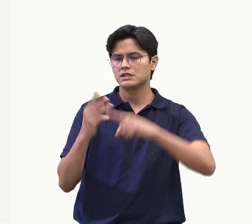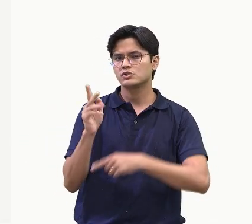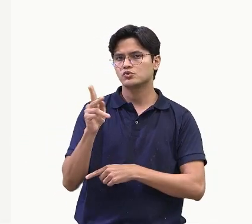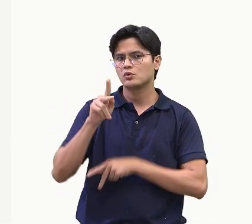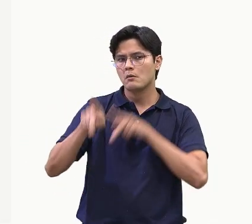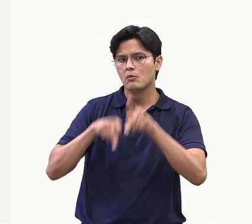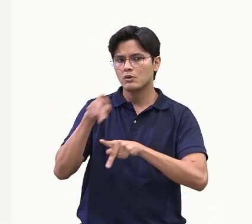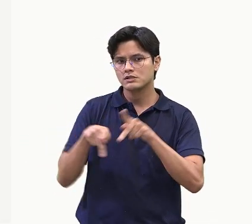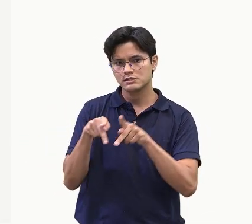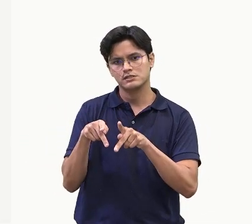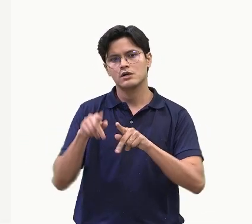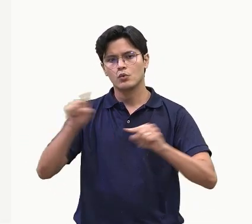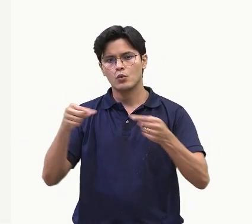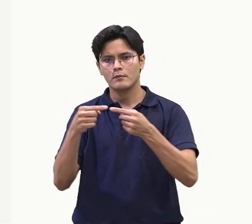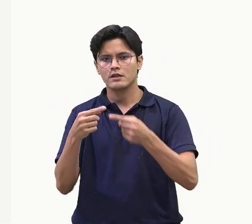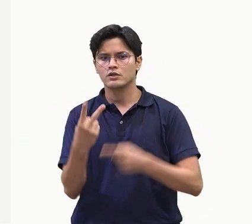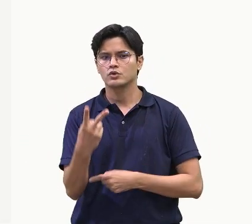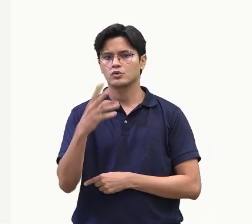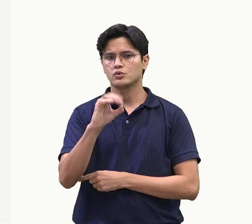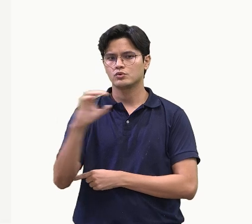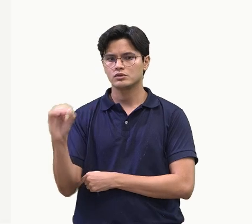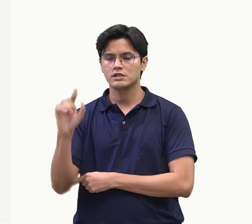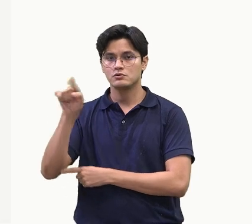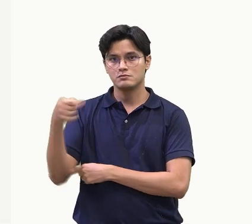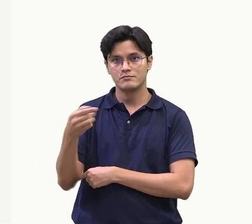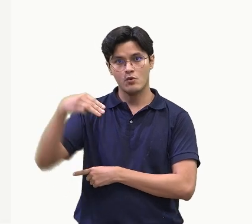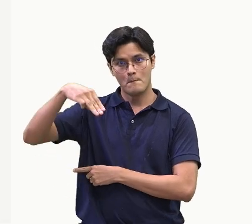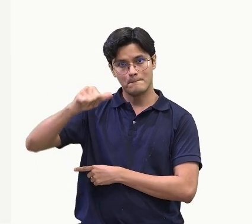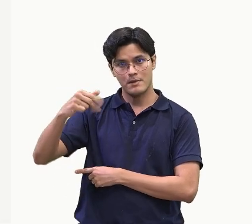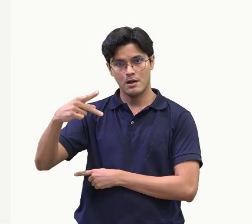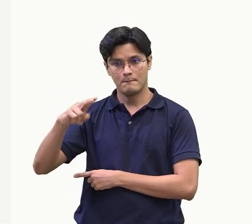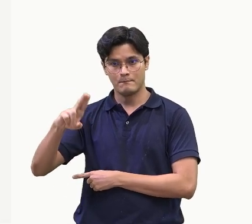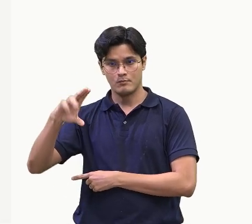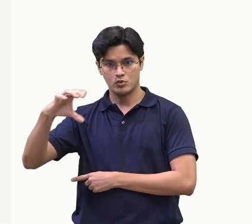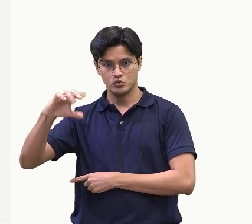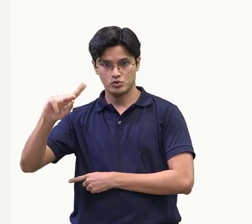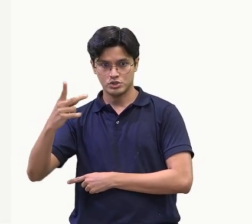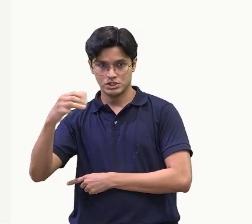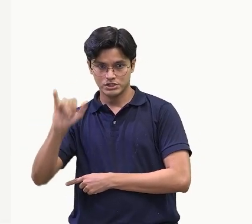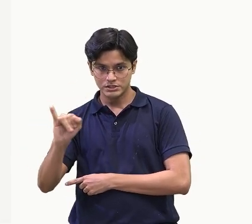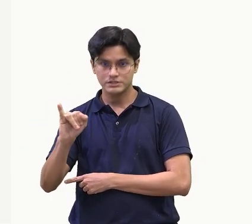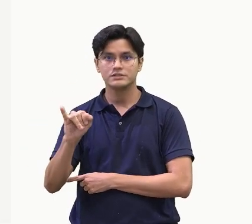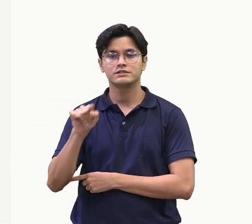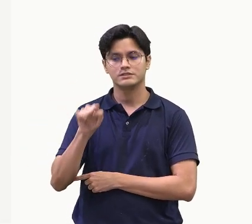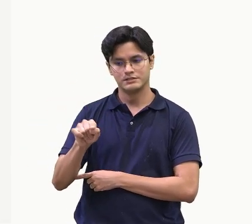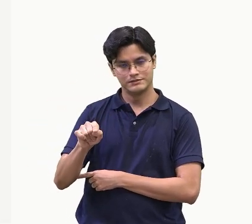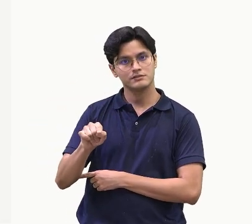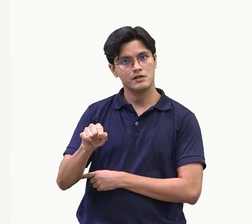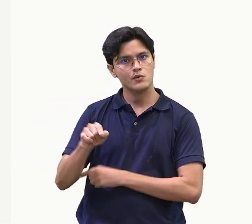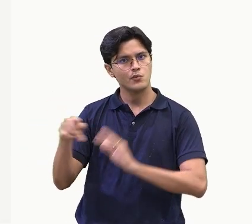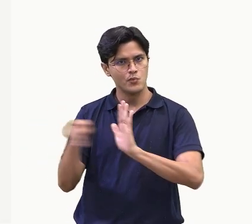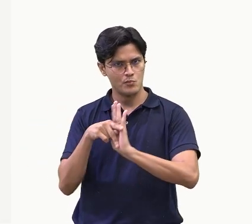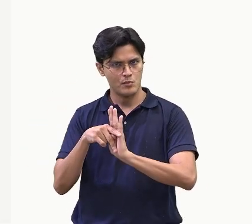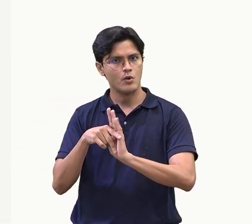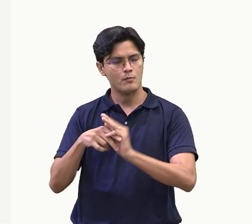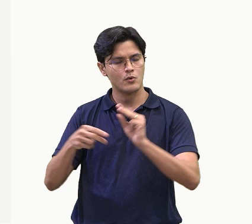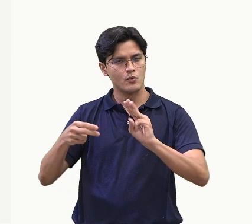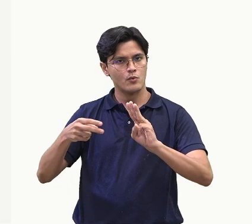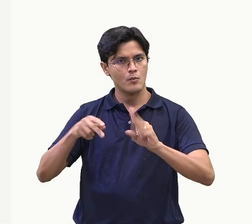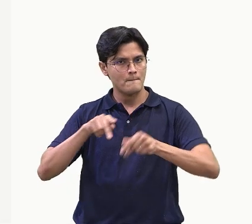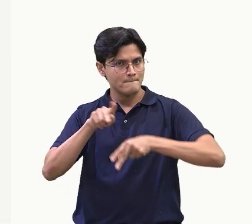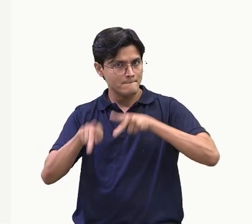mais ou menos de 1 a cada 4 pessoas nessa região seriam de origem Mapuche. No